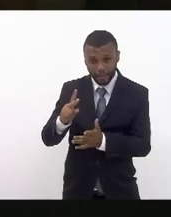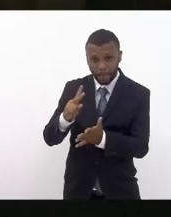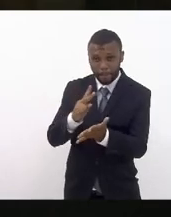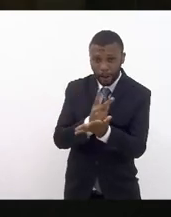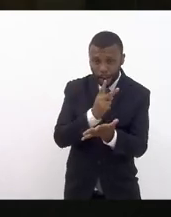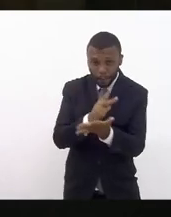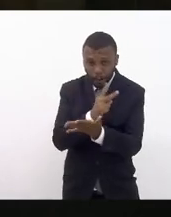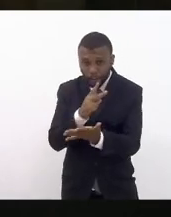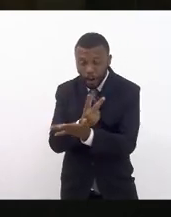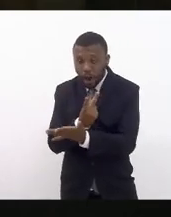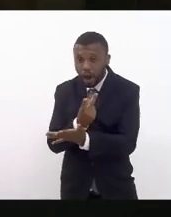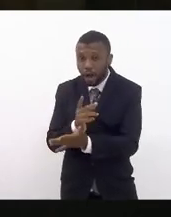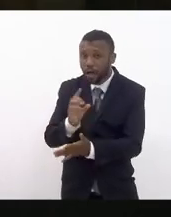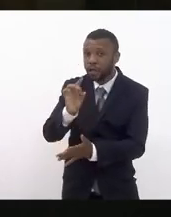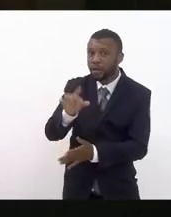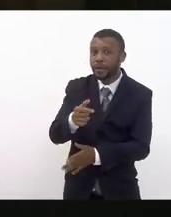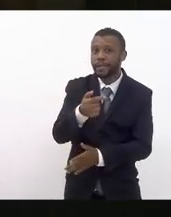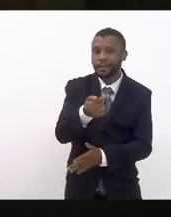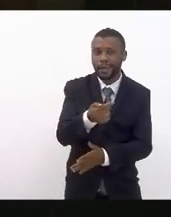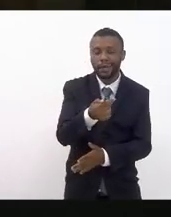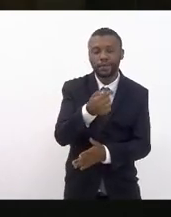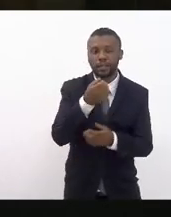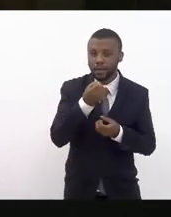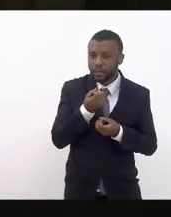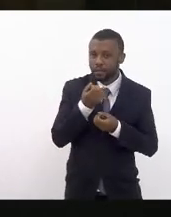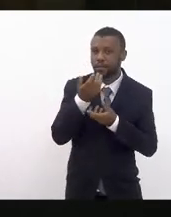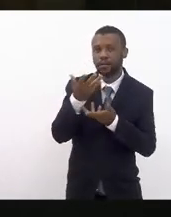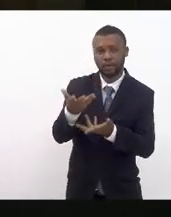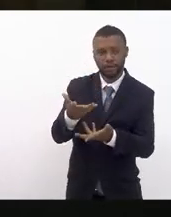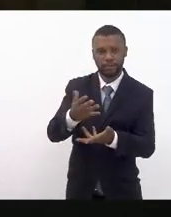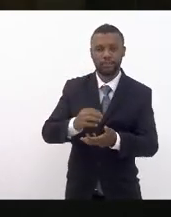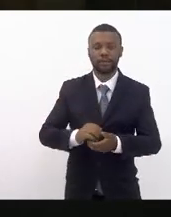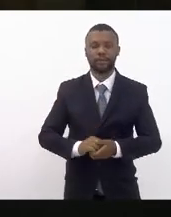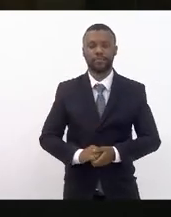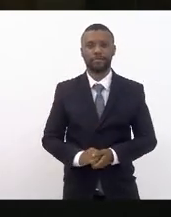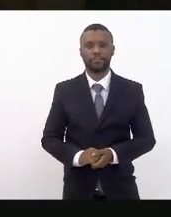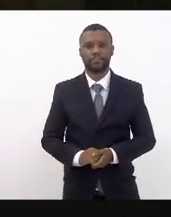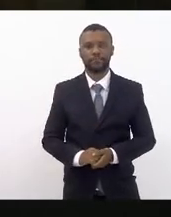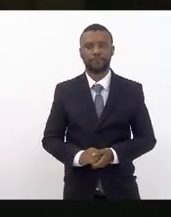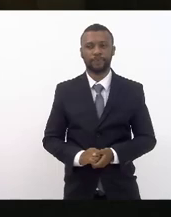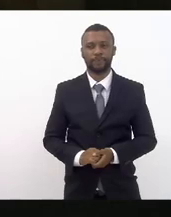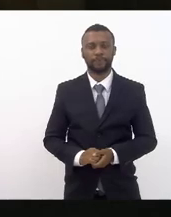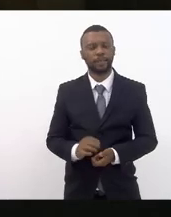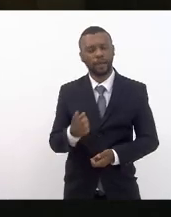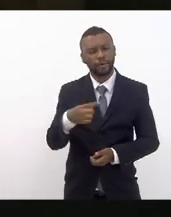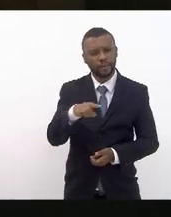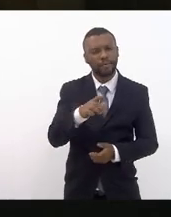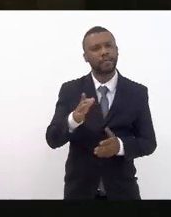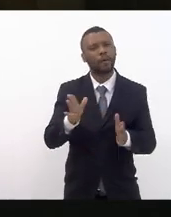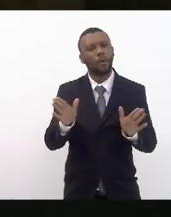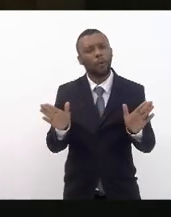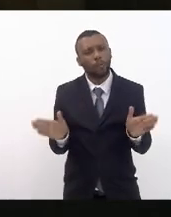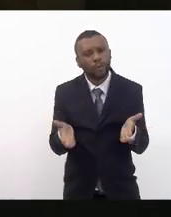apenas 7 realmente são relatados. E aí você vê o incentivo